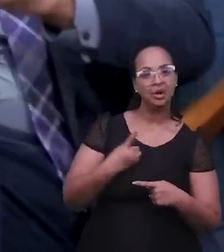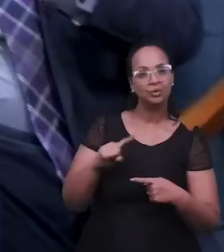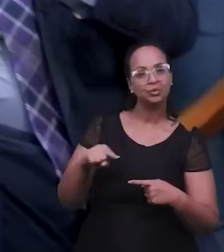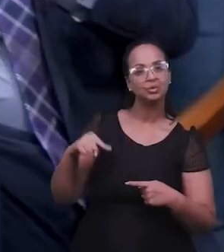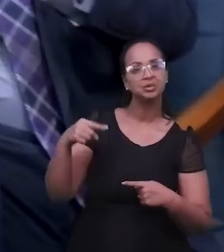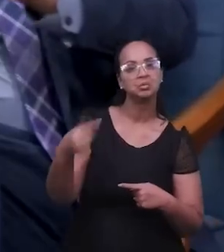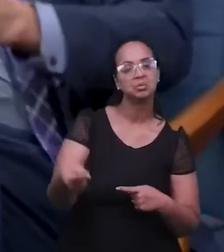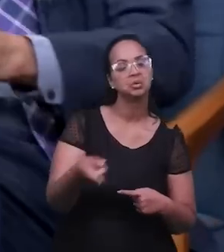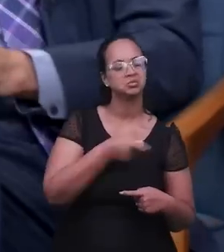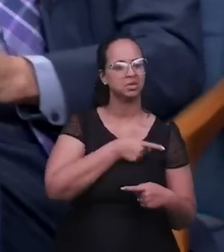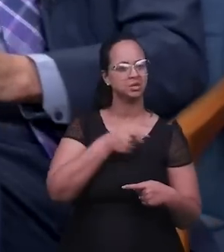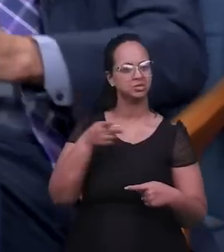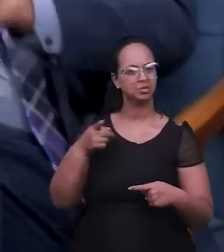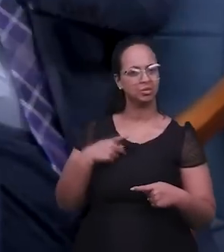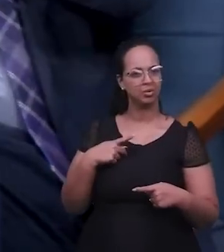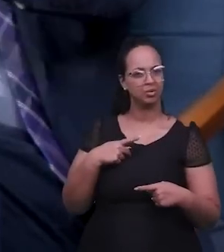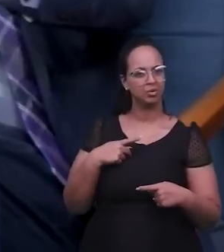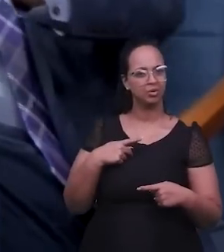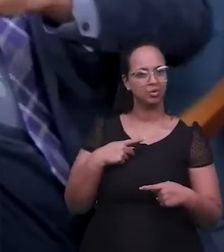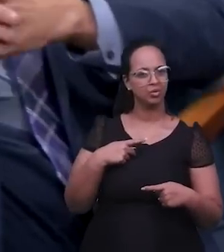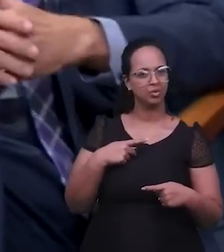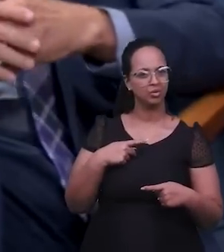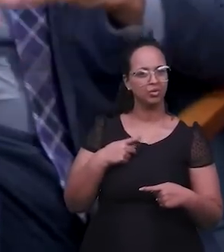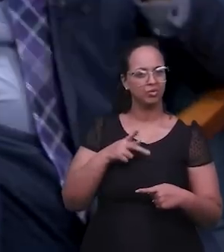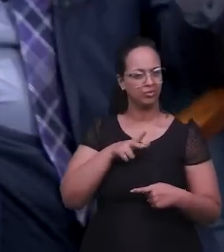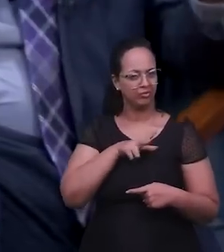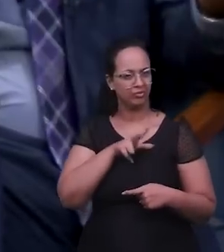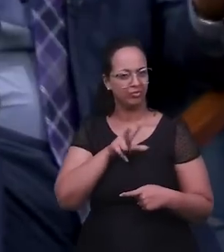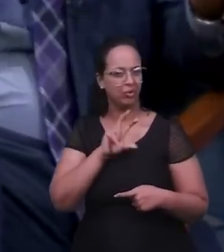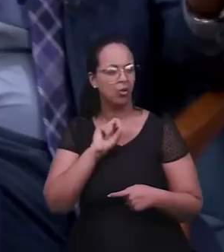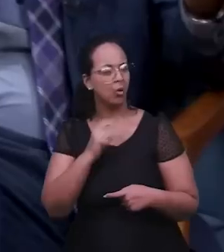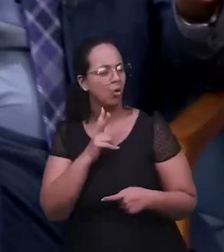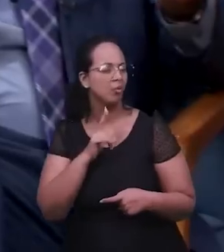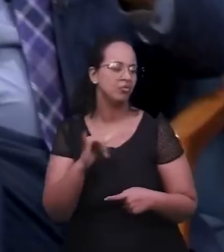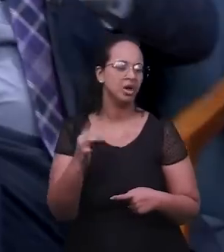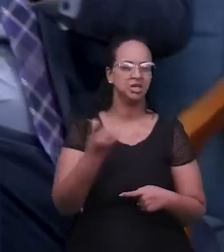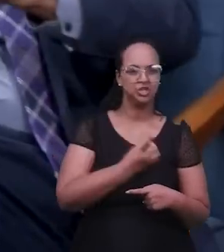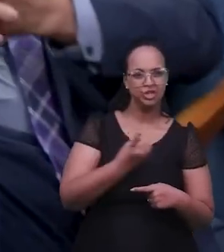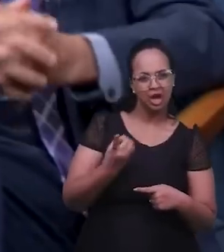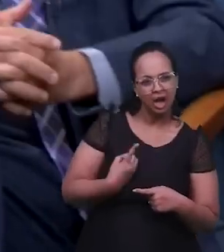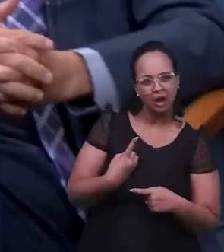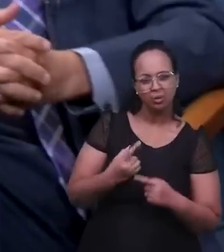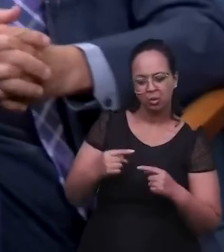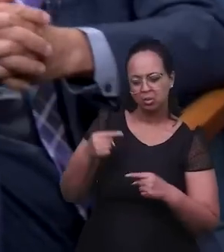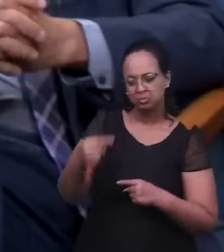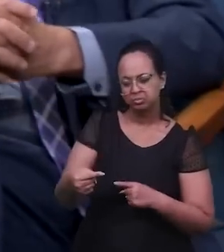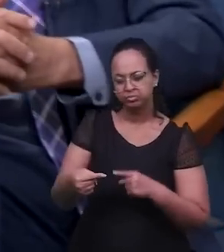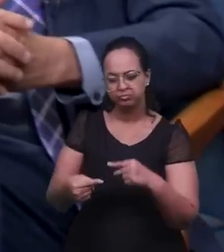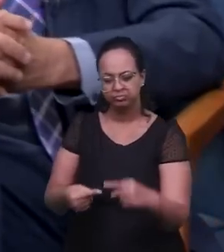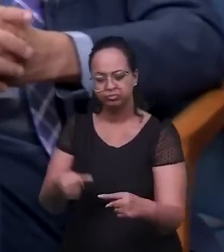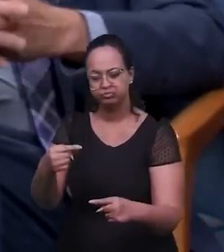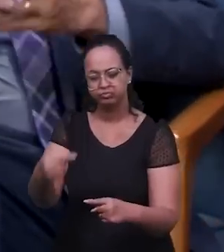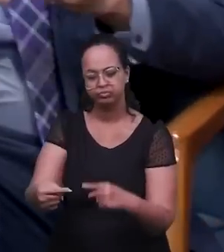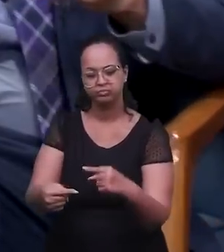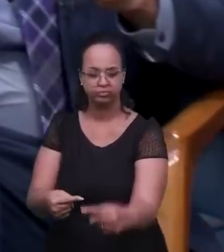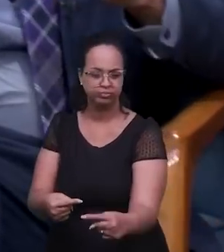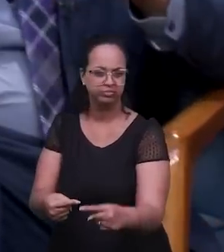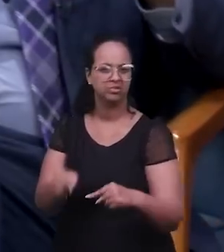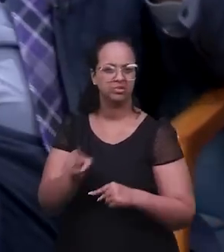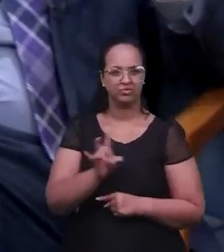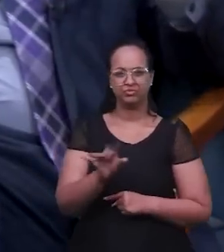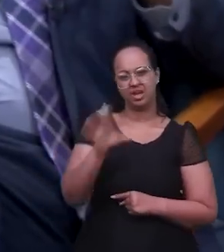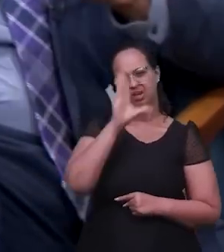amanhã diáconos, depois pastores. Não quer dizer que você vai ser diácono primeiro para depois ser pastor, não quer dizer, não existe